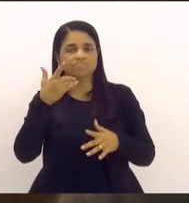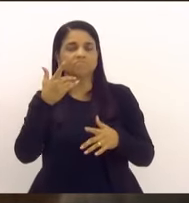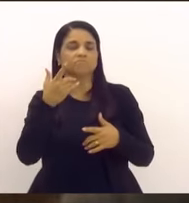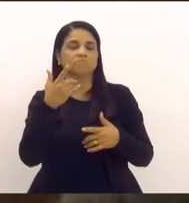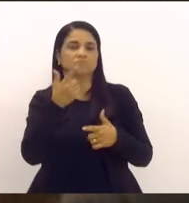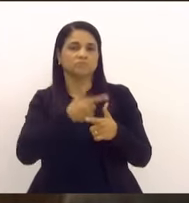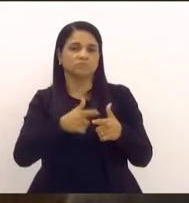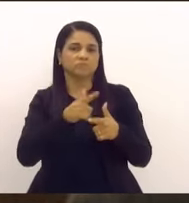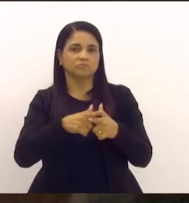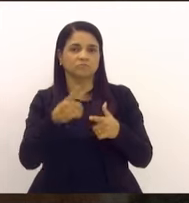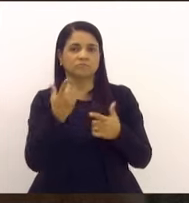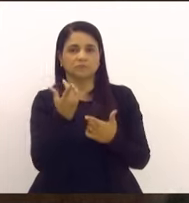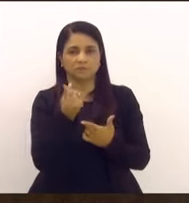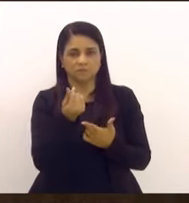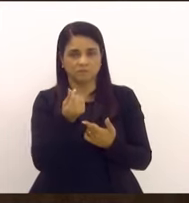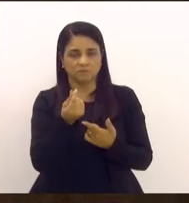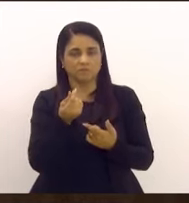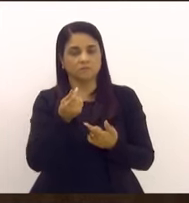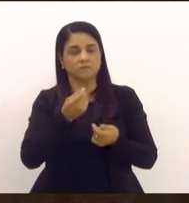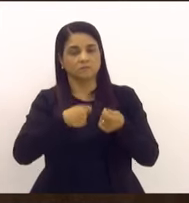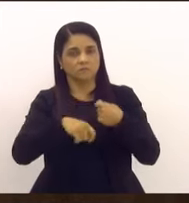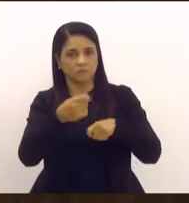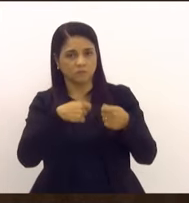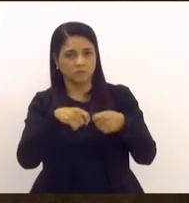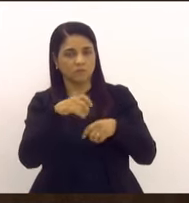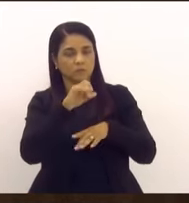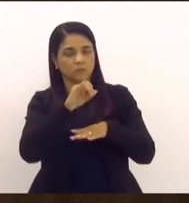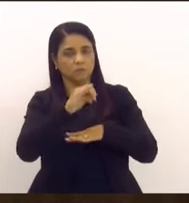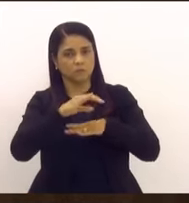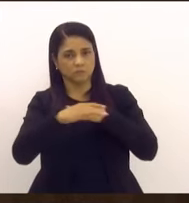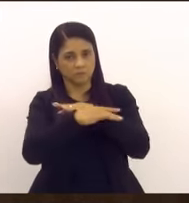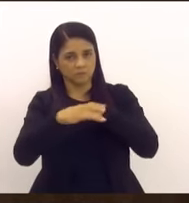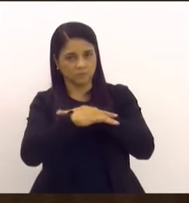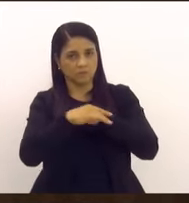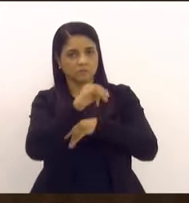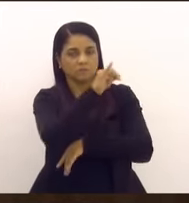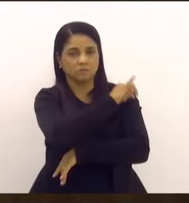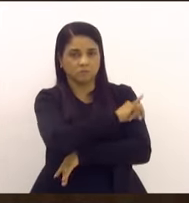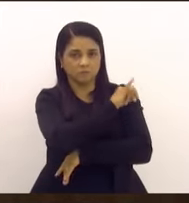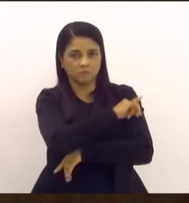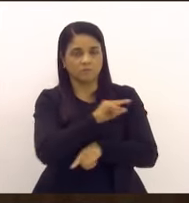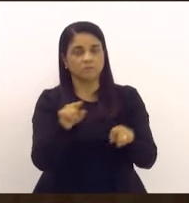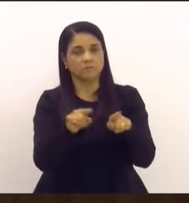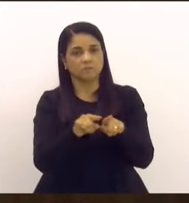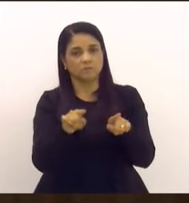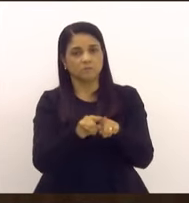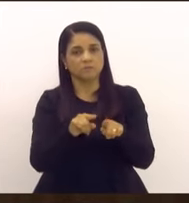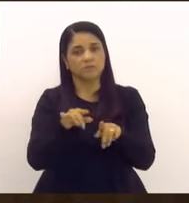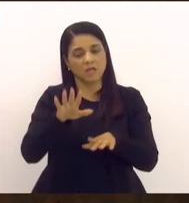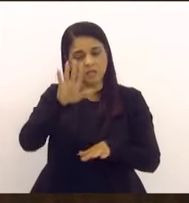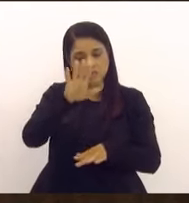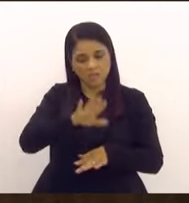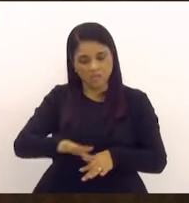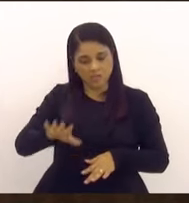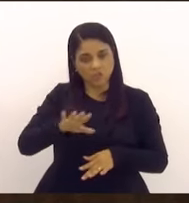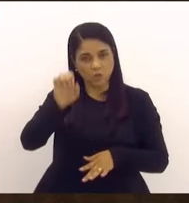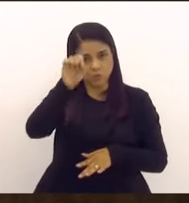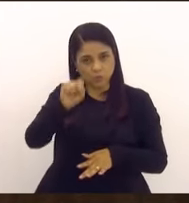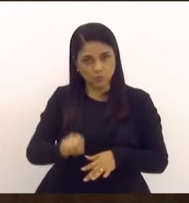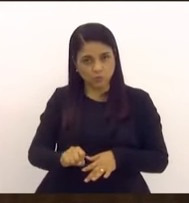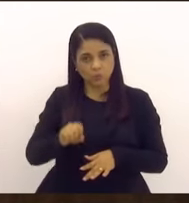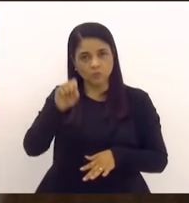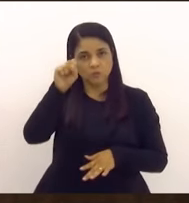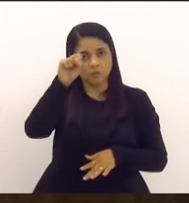não só do estado do Rio de Janeiro, mas também da região, de toda a região Sudeste e também da região Sul.